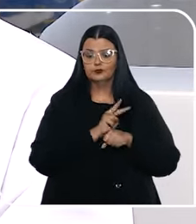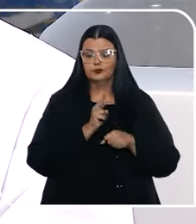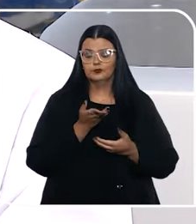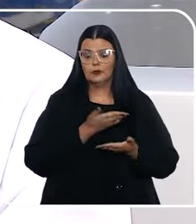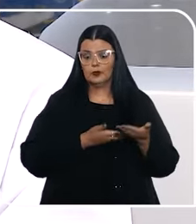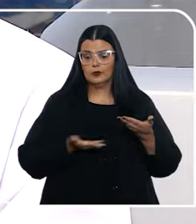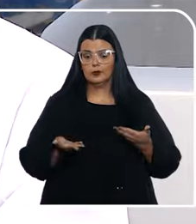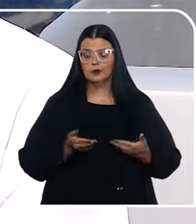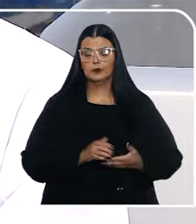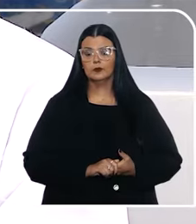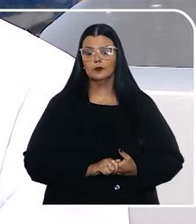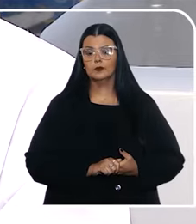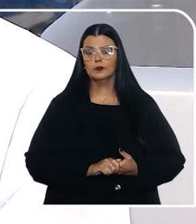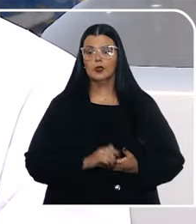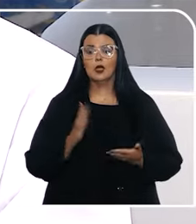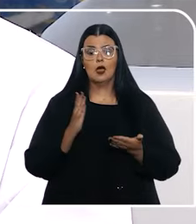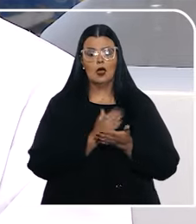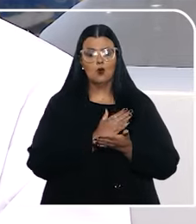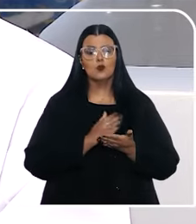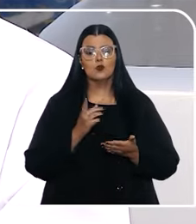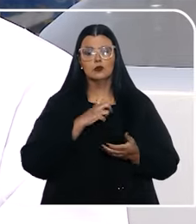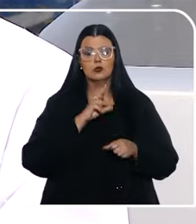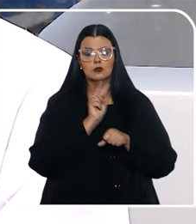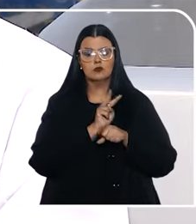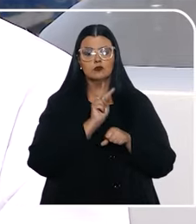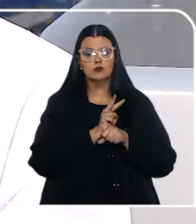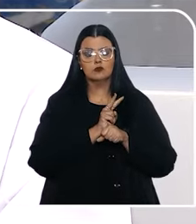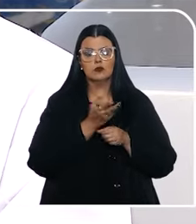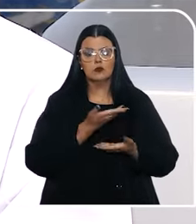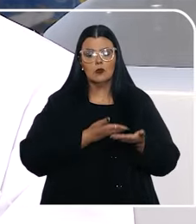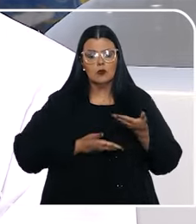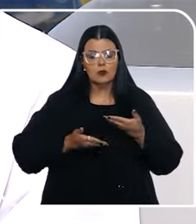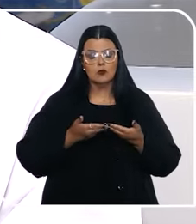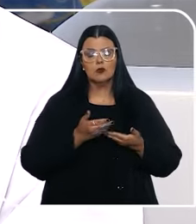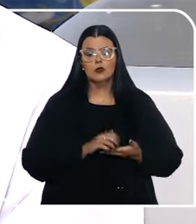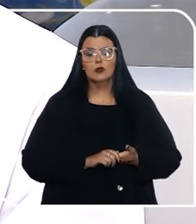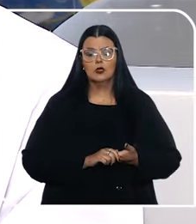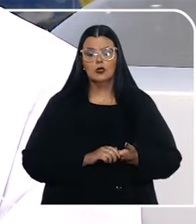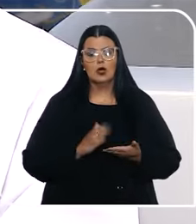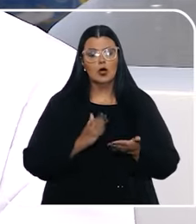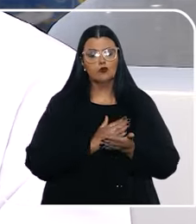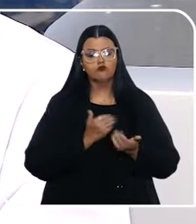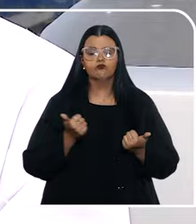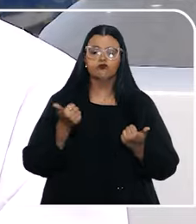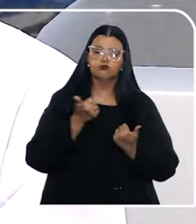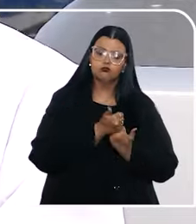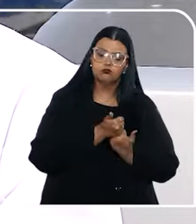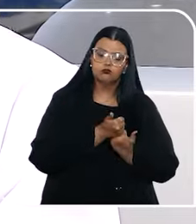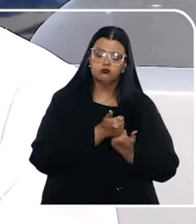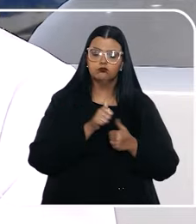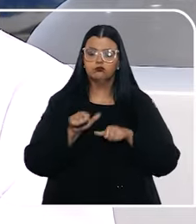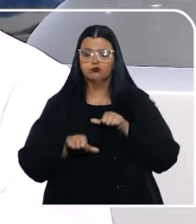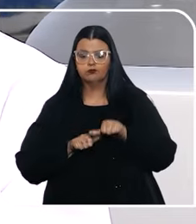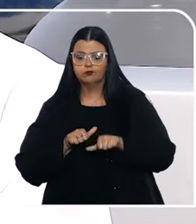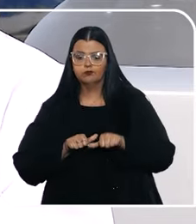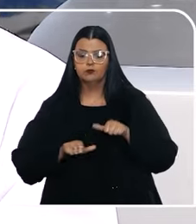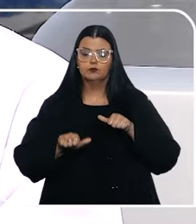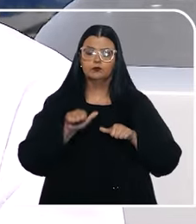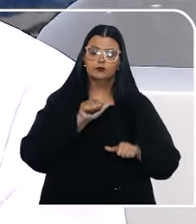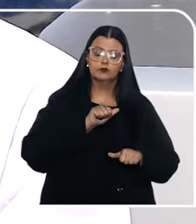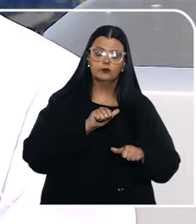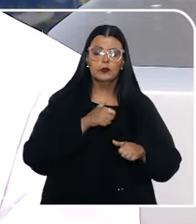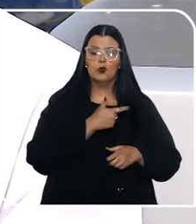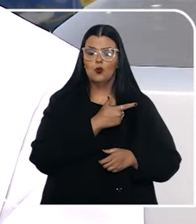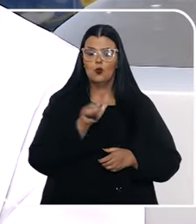tanta. Alguns com guarda compartilhada, outros com guarda alternada, e outros